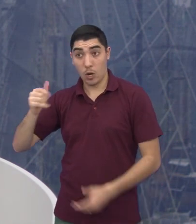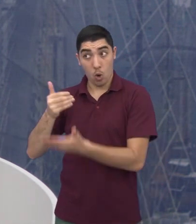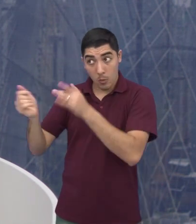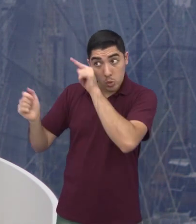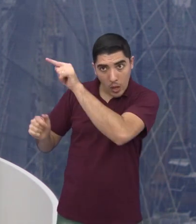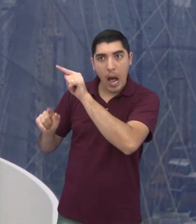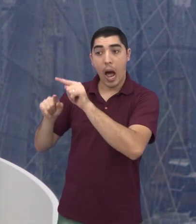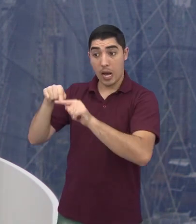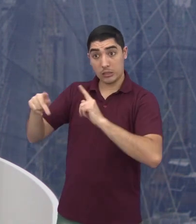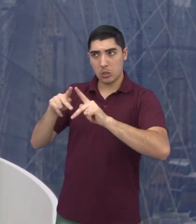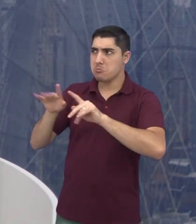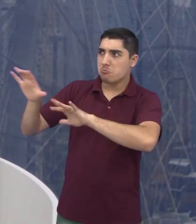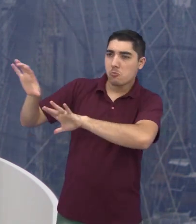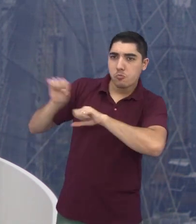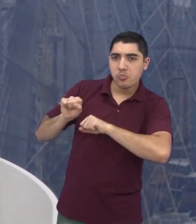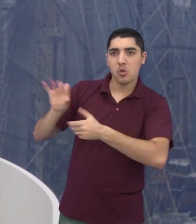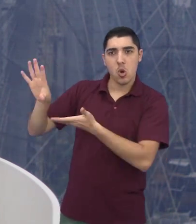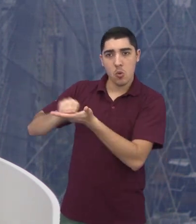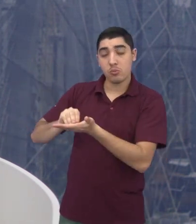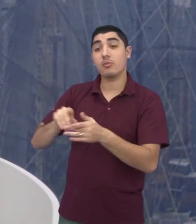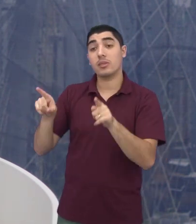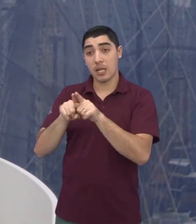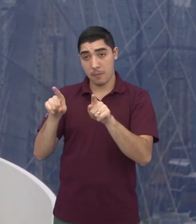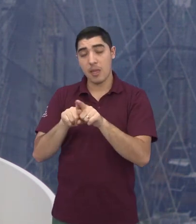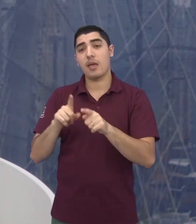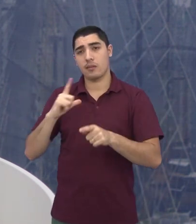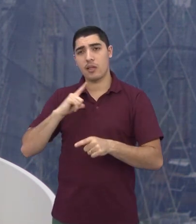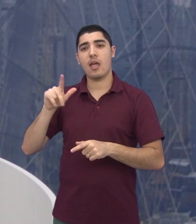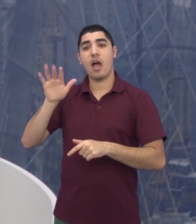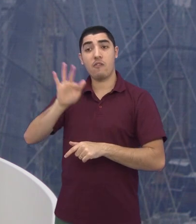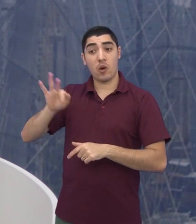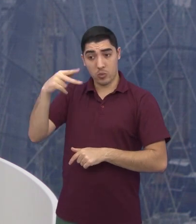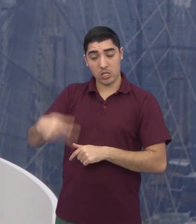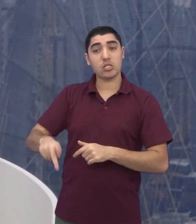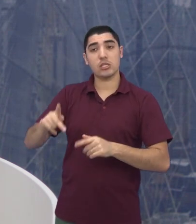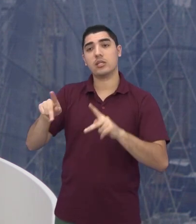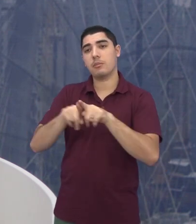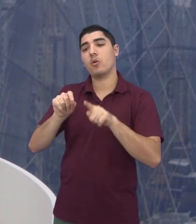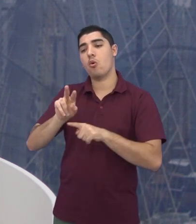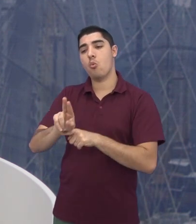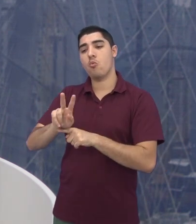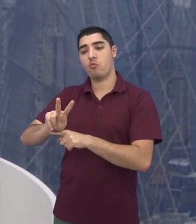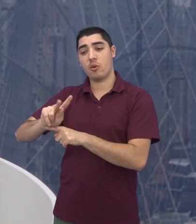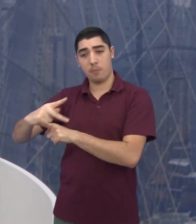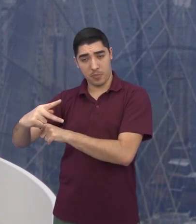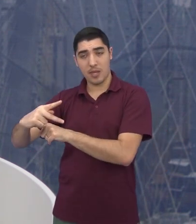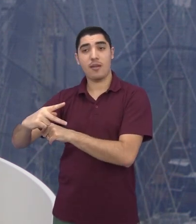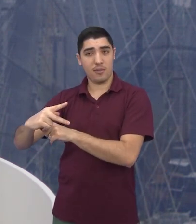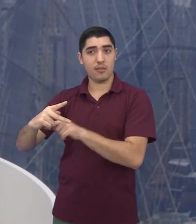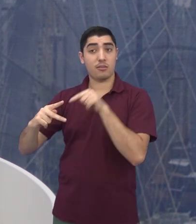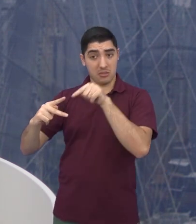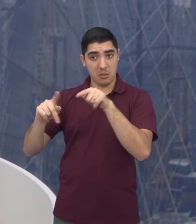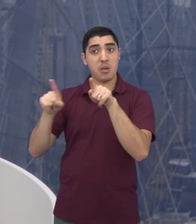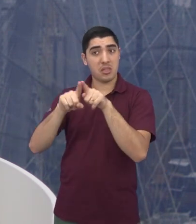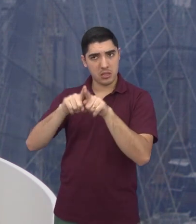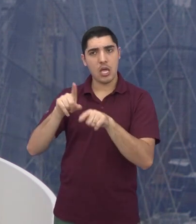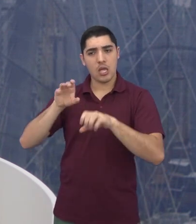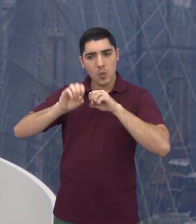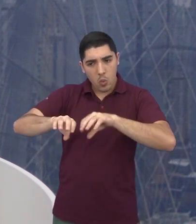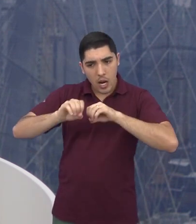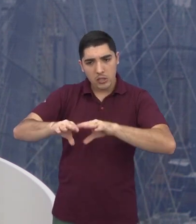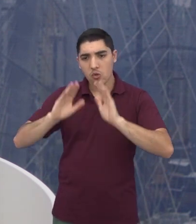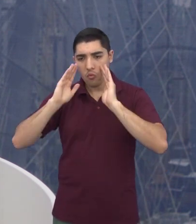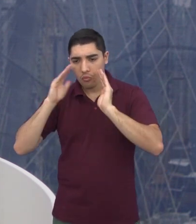vez mais. Temos também lá a Faculdade da Terceira Idade da Univap, né, que também é um lugar privilegiado de educação continuada